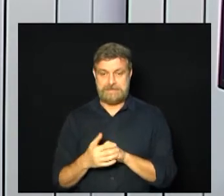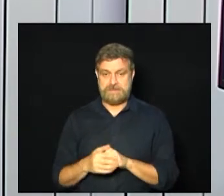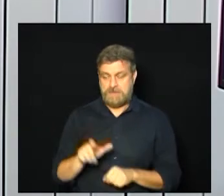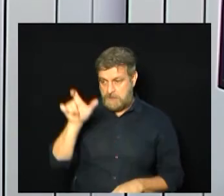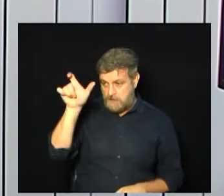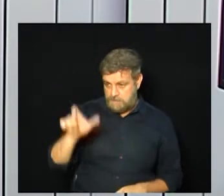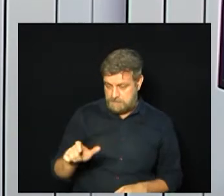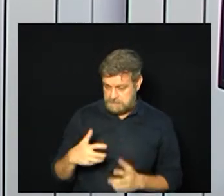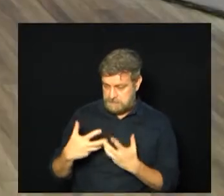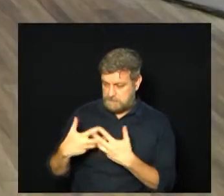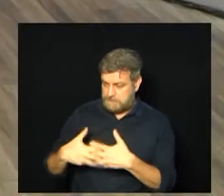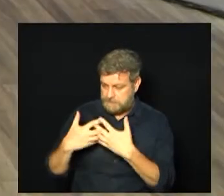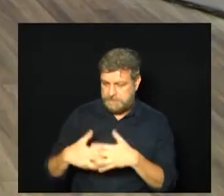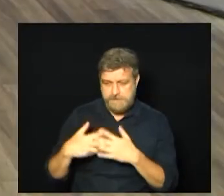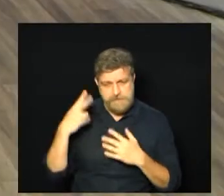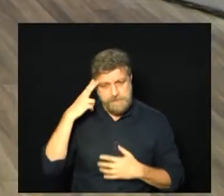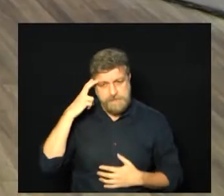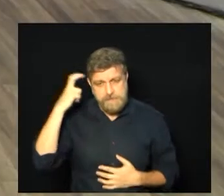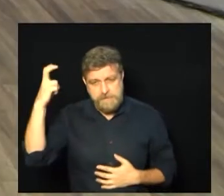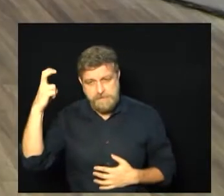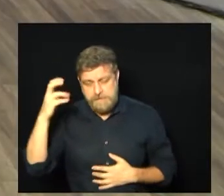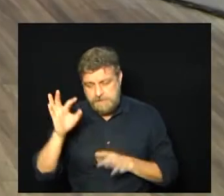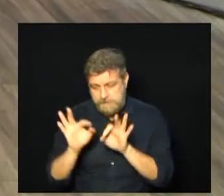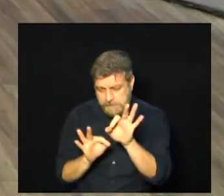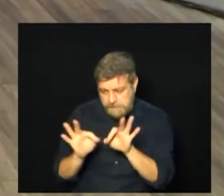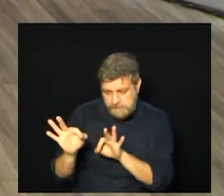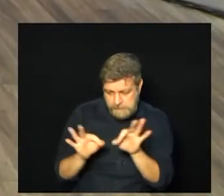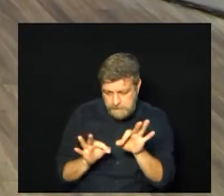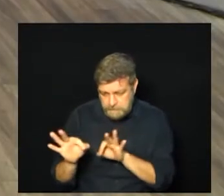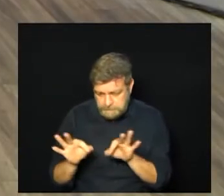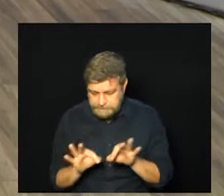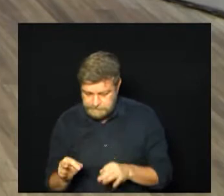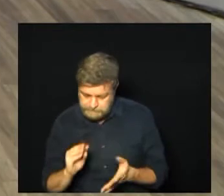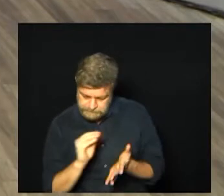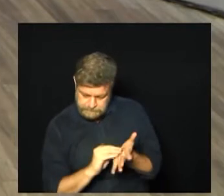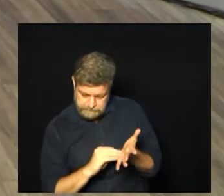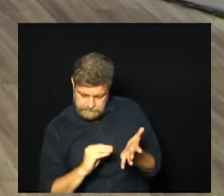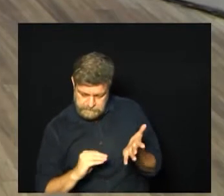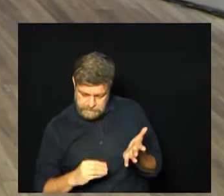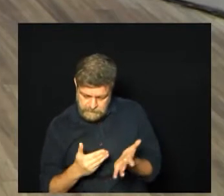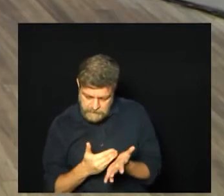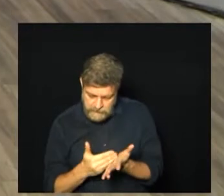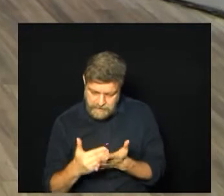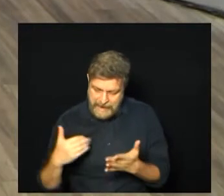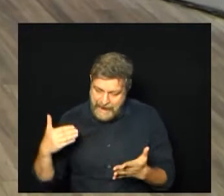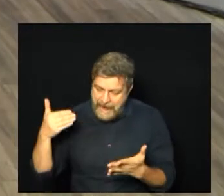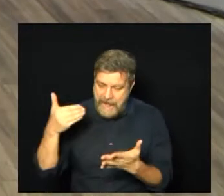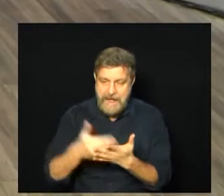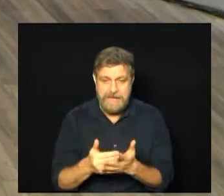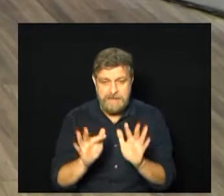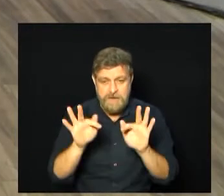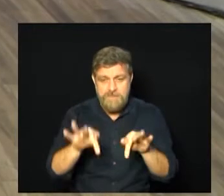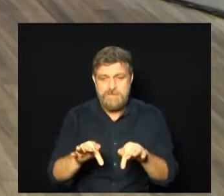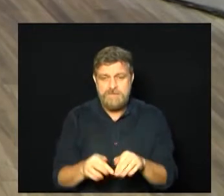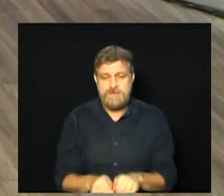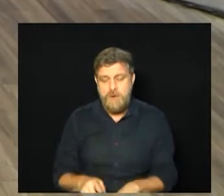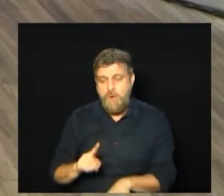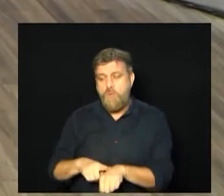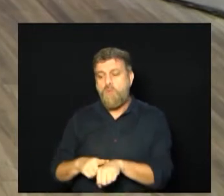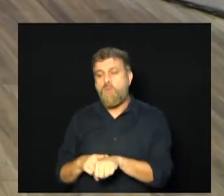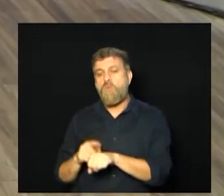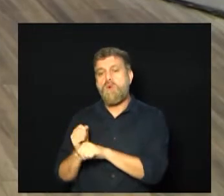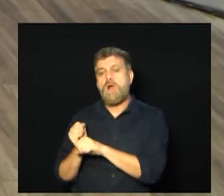então, funcionou? Você conseguiu organizar suas ideias? E do momento que você começou até o término, quanto tempo para escrever o